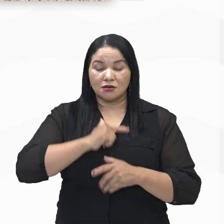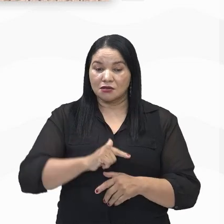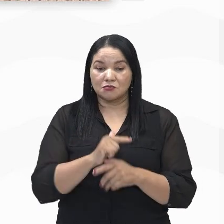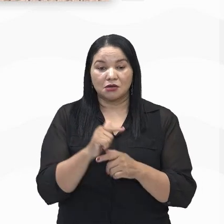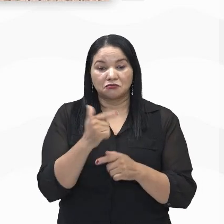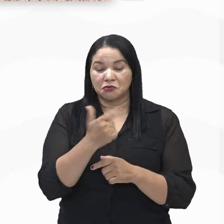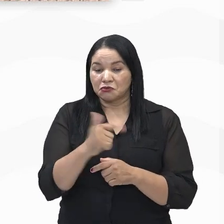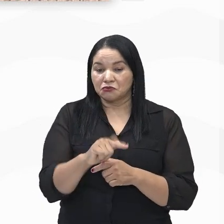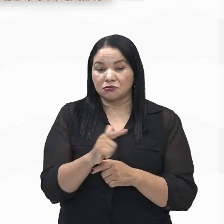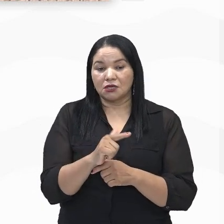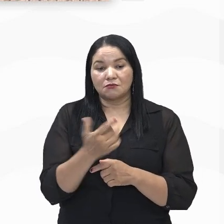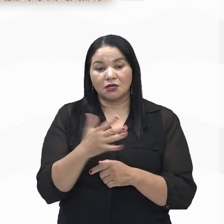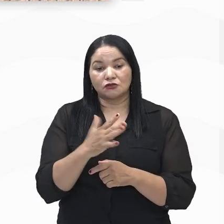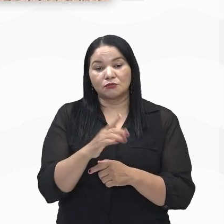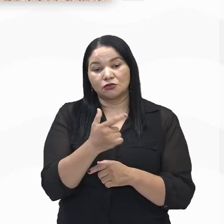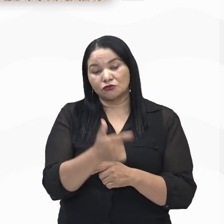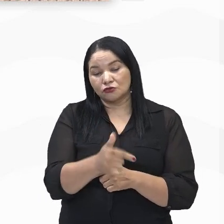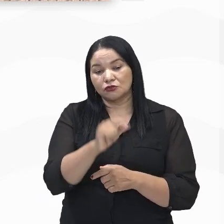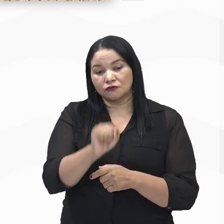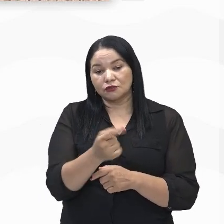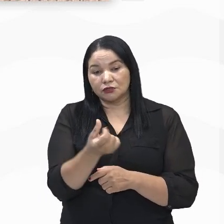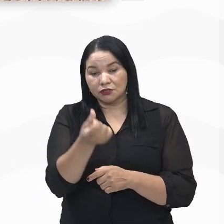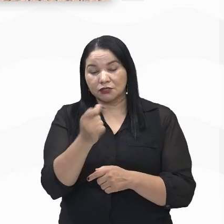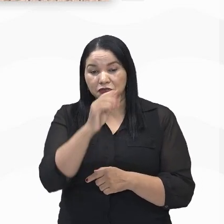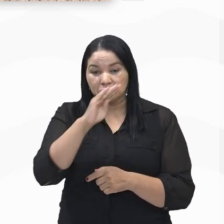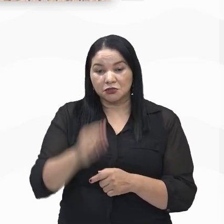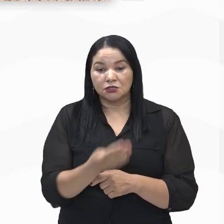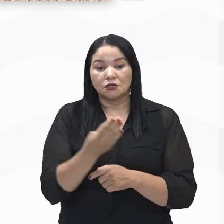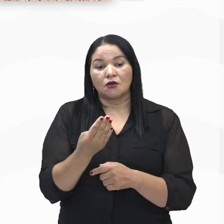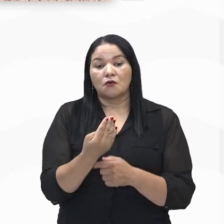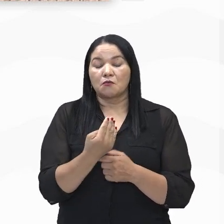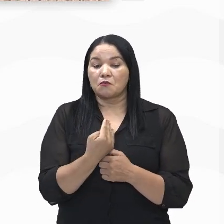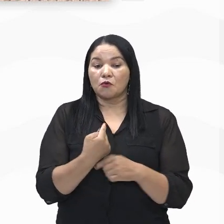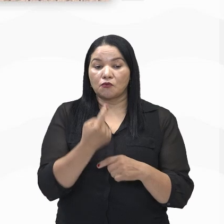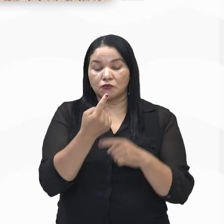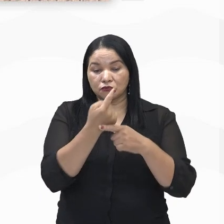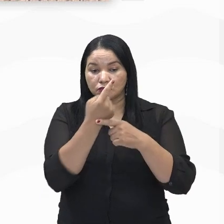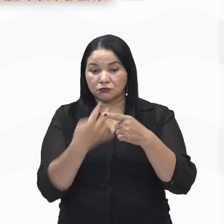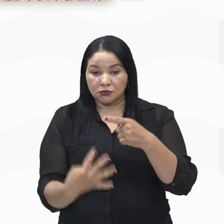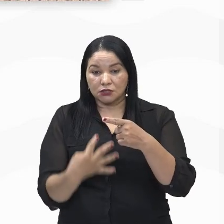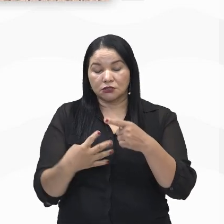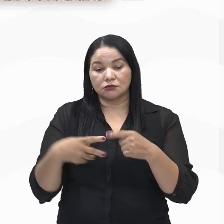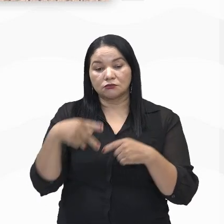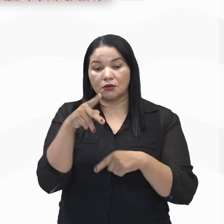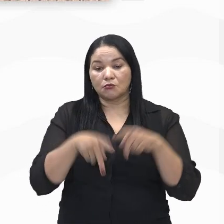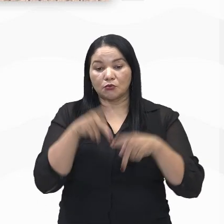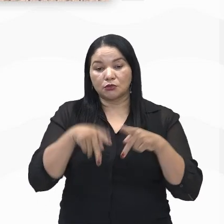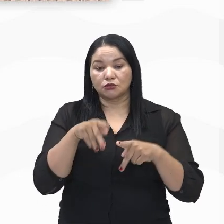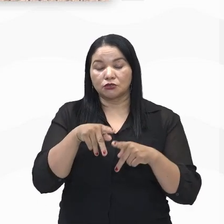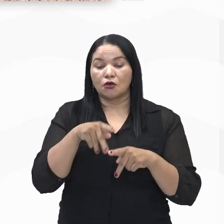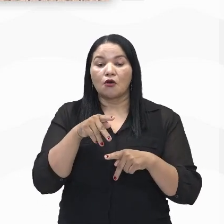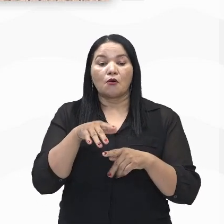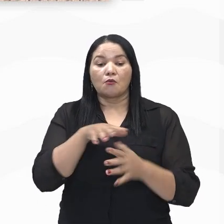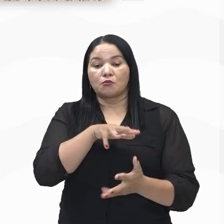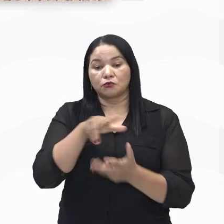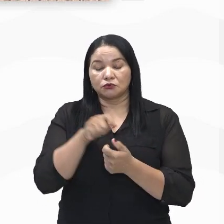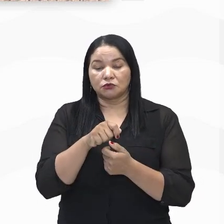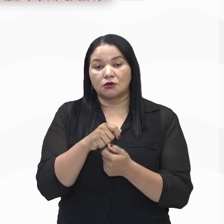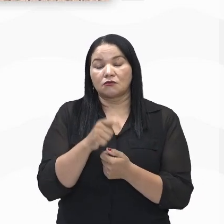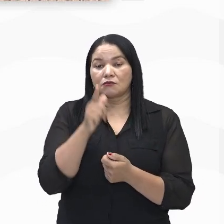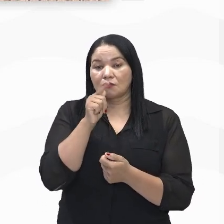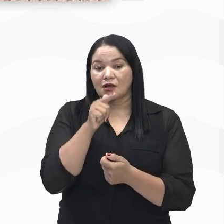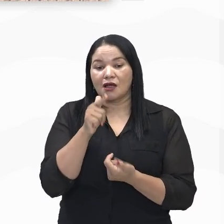de 2,6 bilhões, quase 1/3 da população mundial, não dispõe de água suficiente